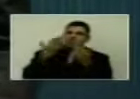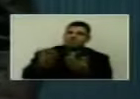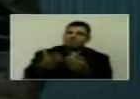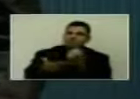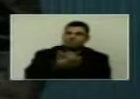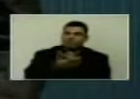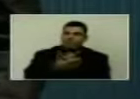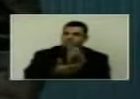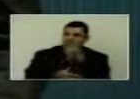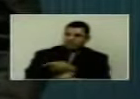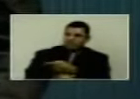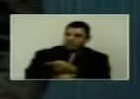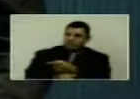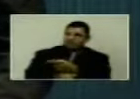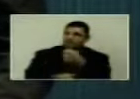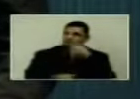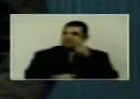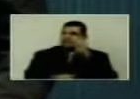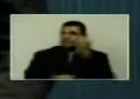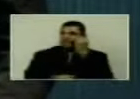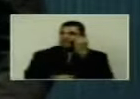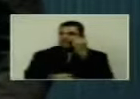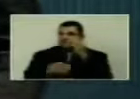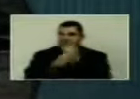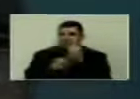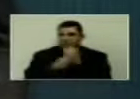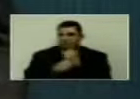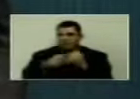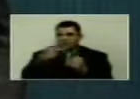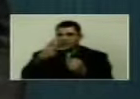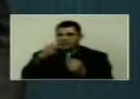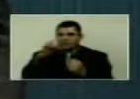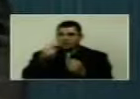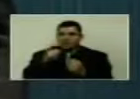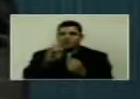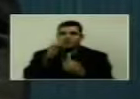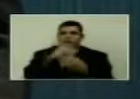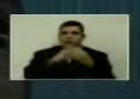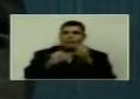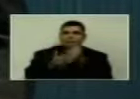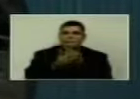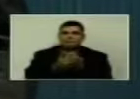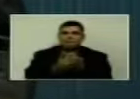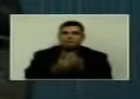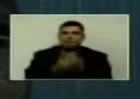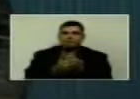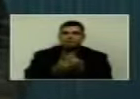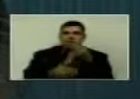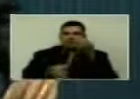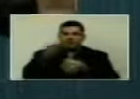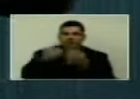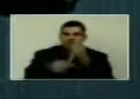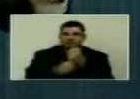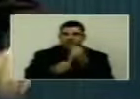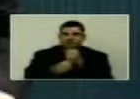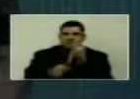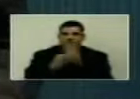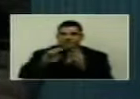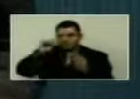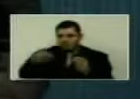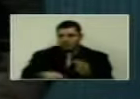o preço disso do ponto de vista das contas públicas, com sobrepreço determinado pelo Tribunal de Contas na ordem